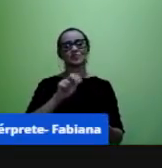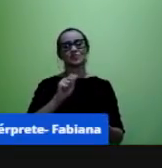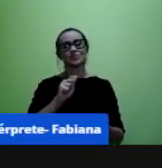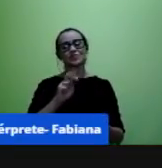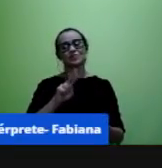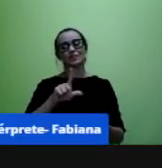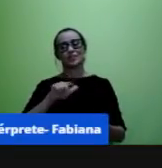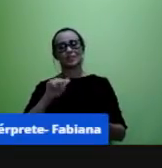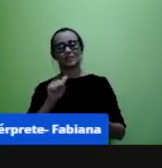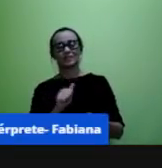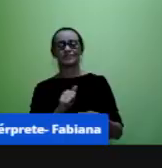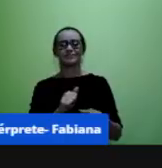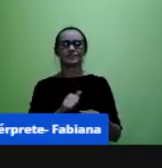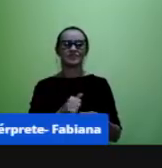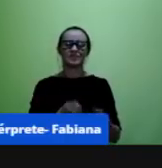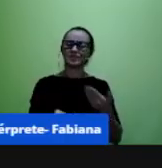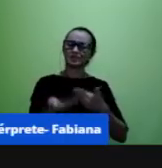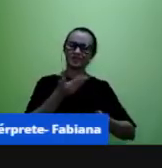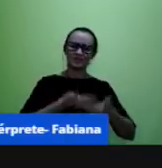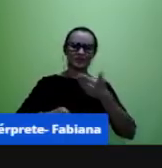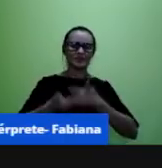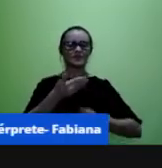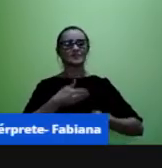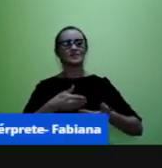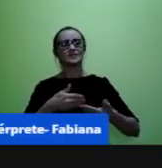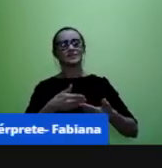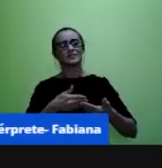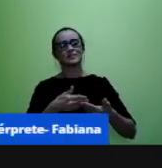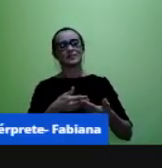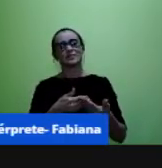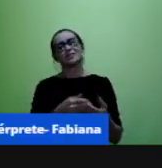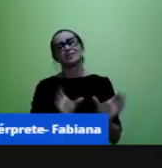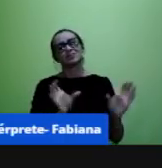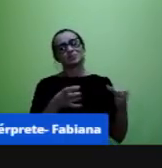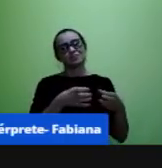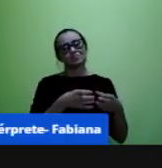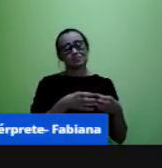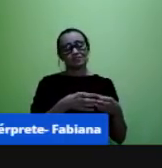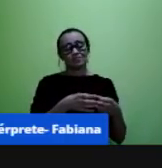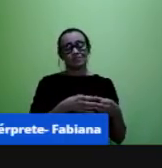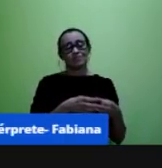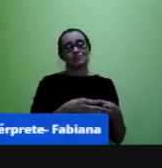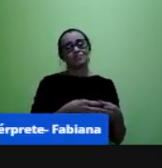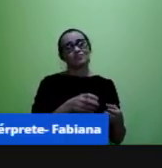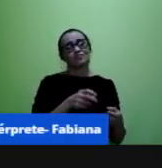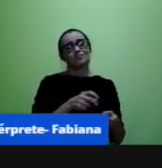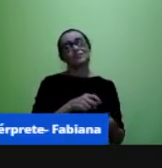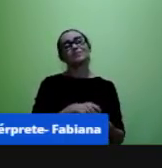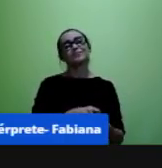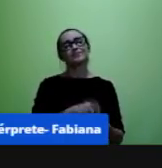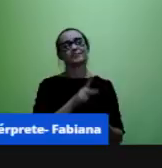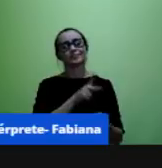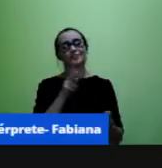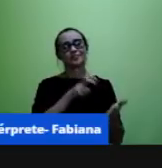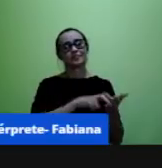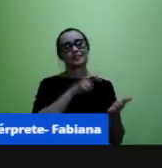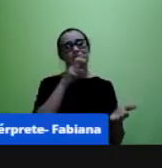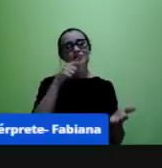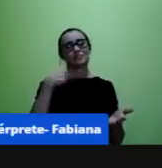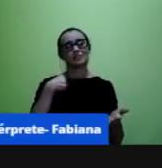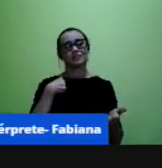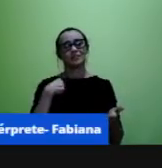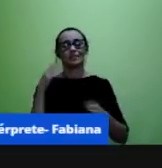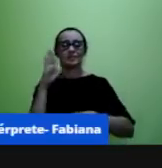trocamos ideias em relação às turmas que temos em comum. Ele trabalha no matutino e eu trabalho no vespertino lá no Brígida.